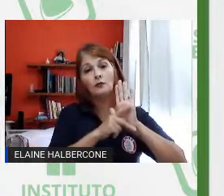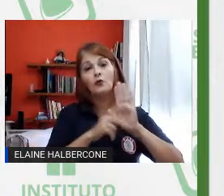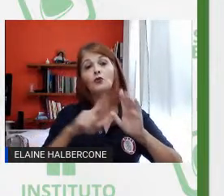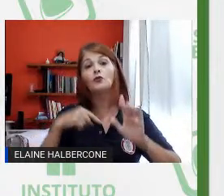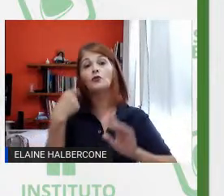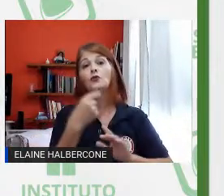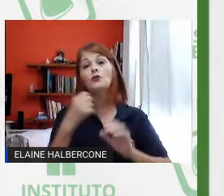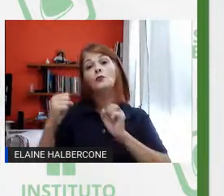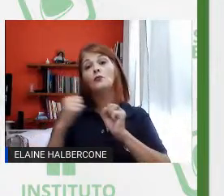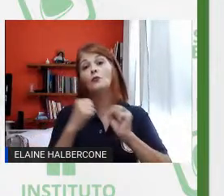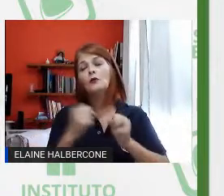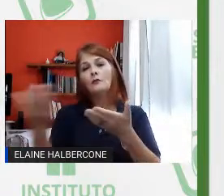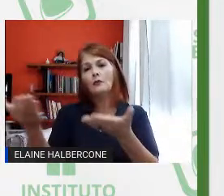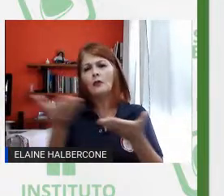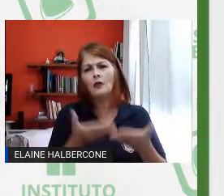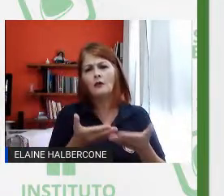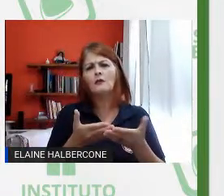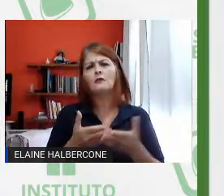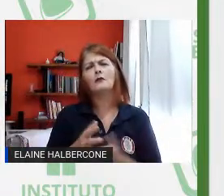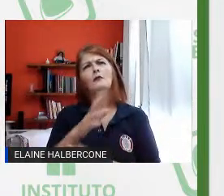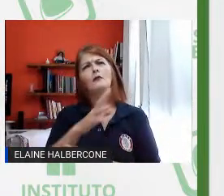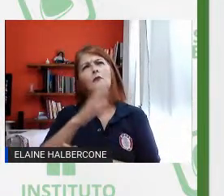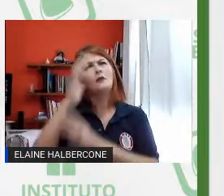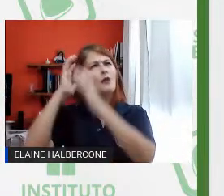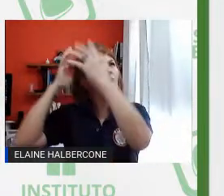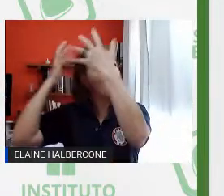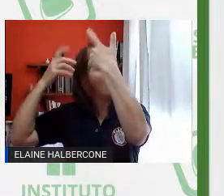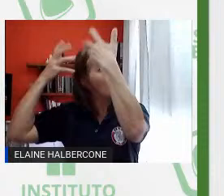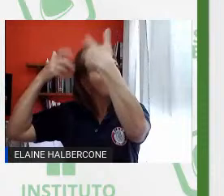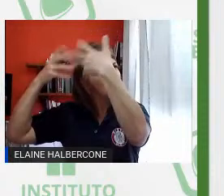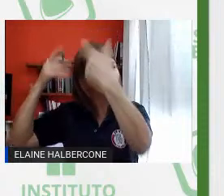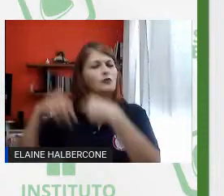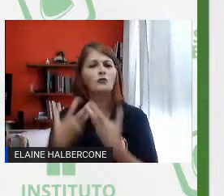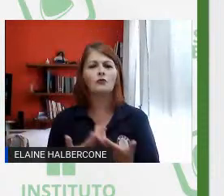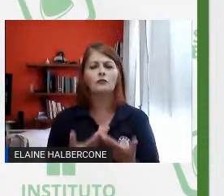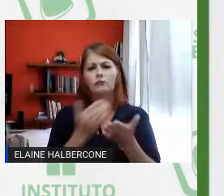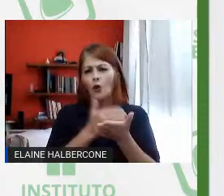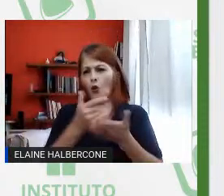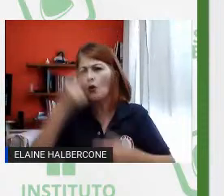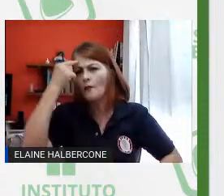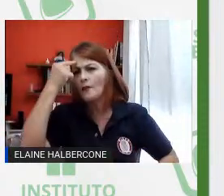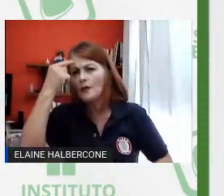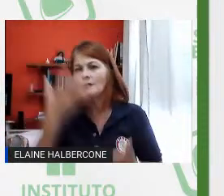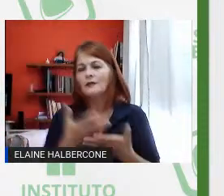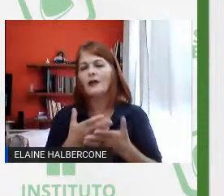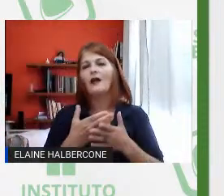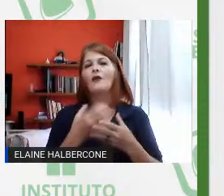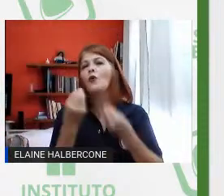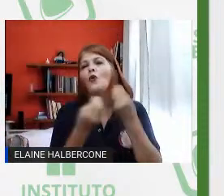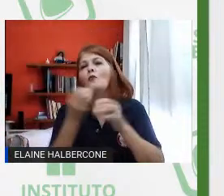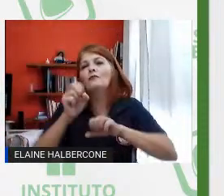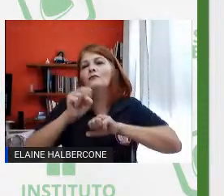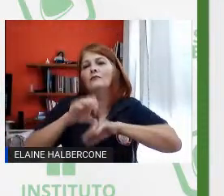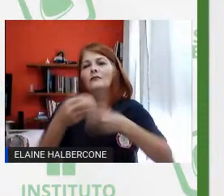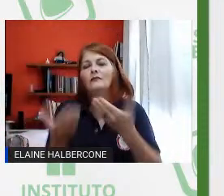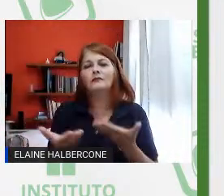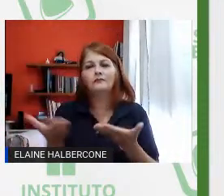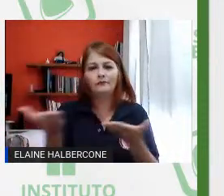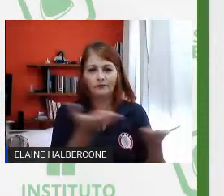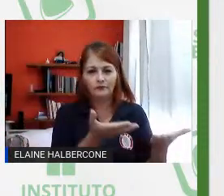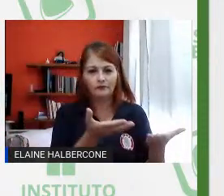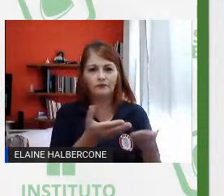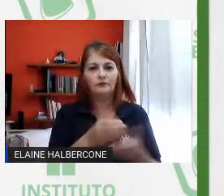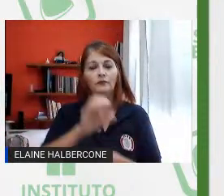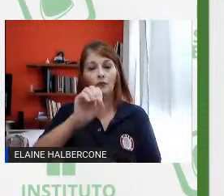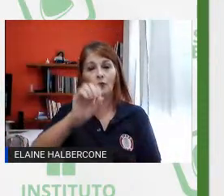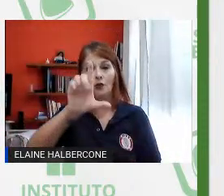pudemos trazer algumas reflexões antes de fato, iniciar a regência. Tá? Como traz Oliveira e Cunha,